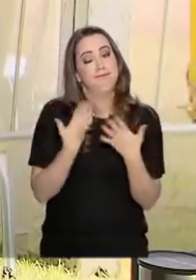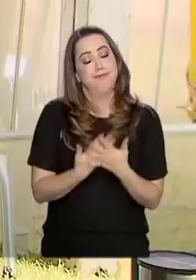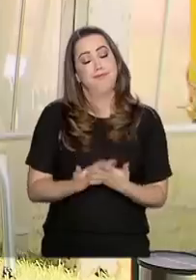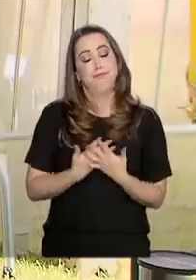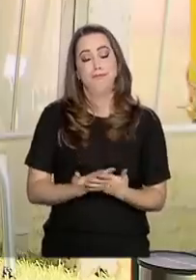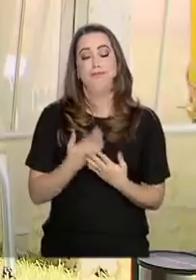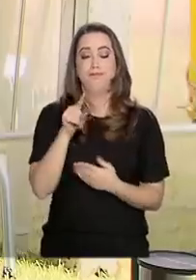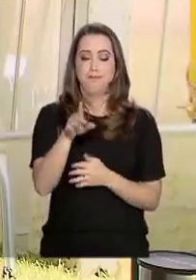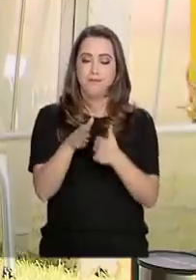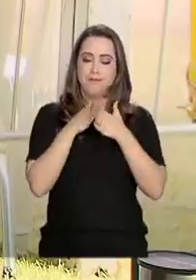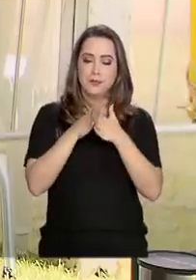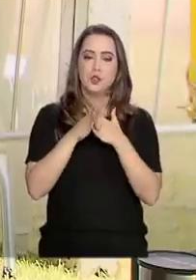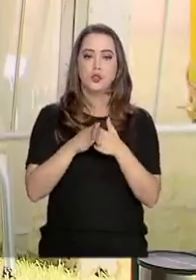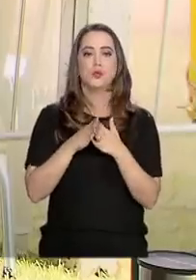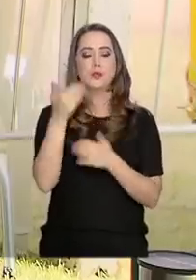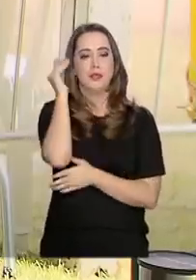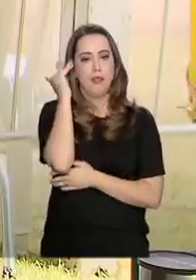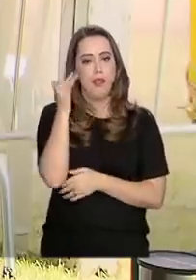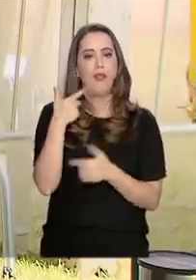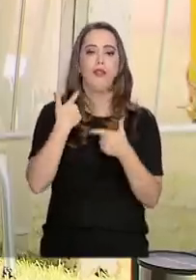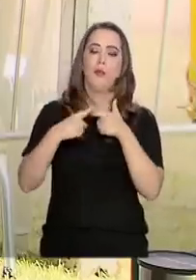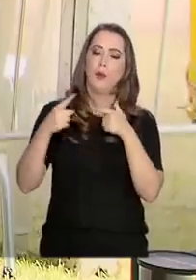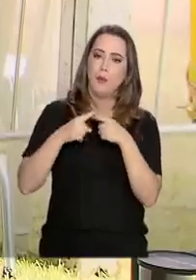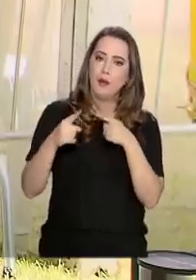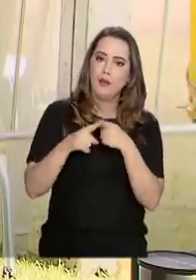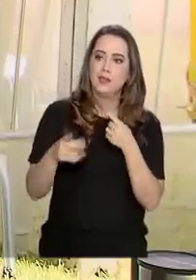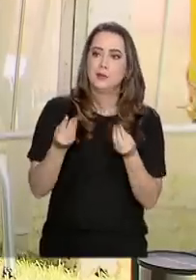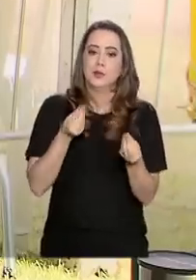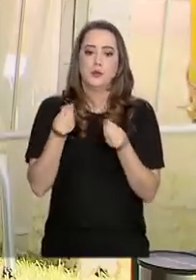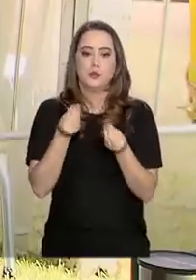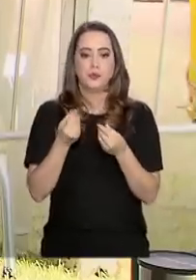mas o tenente pediu também para que compreendam a situação,